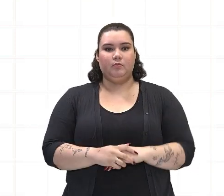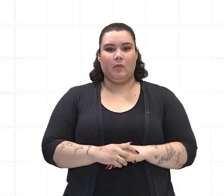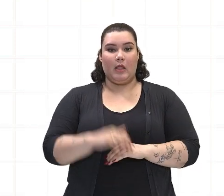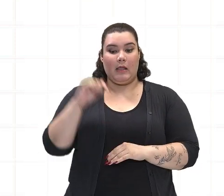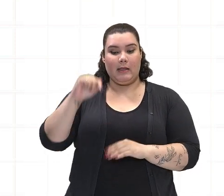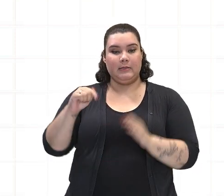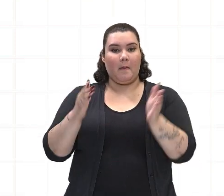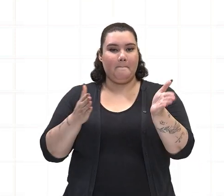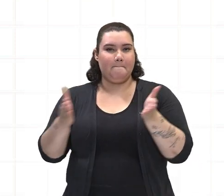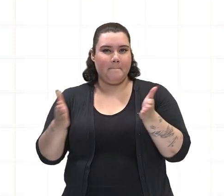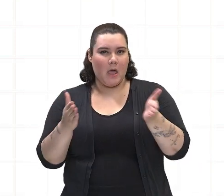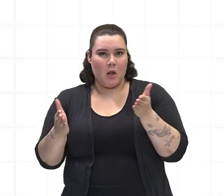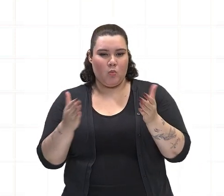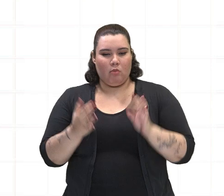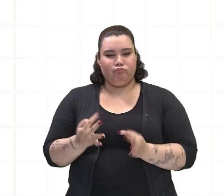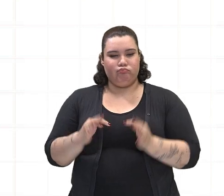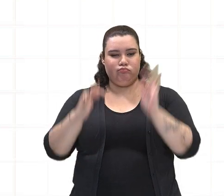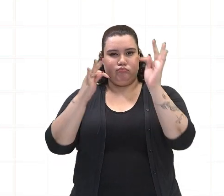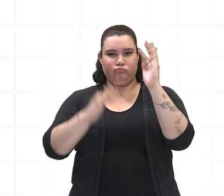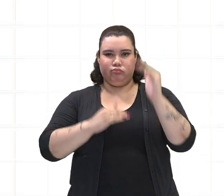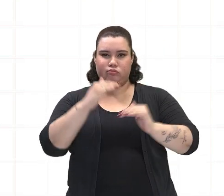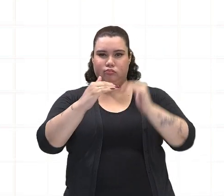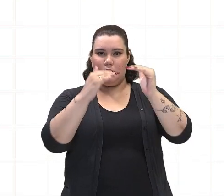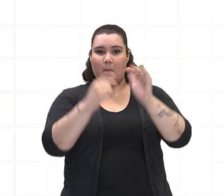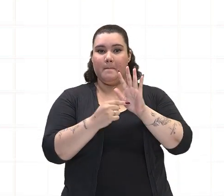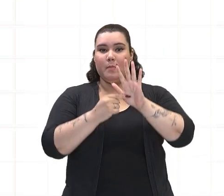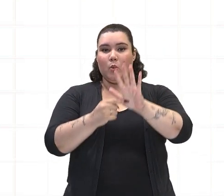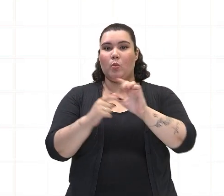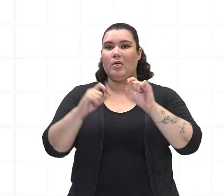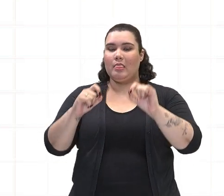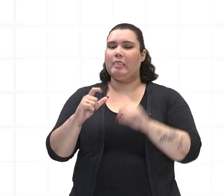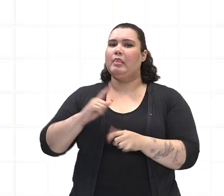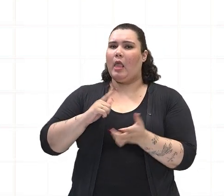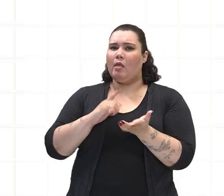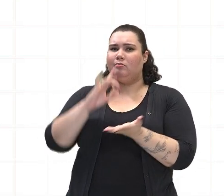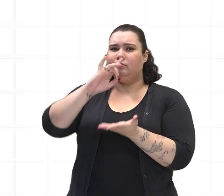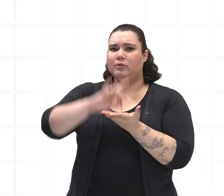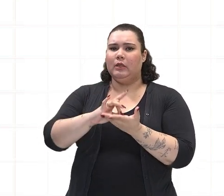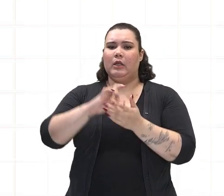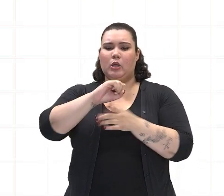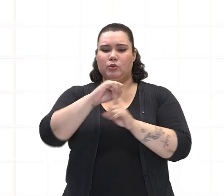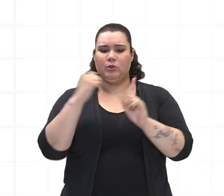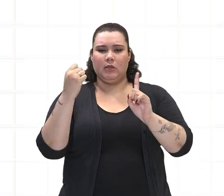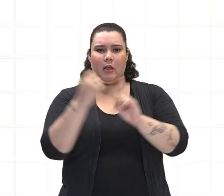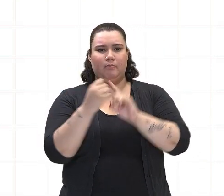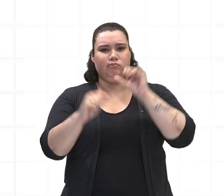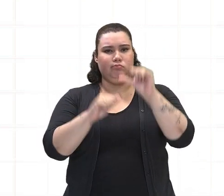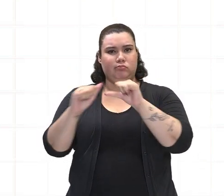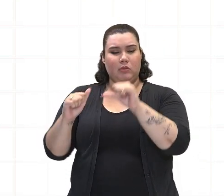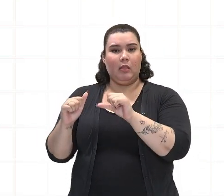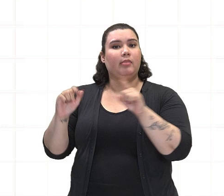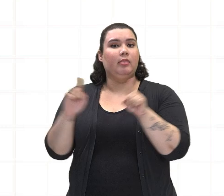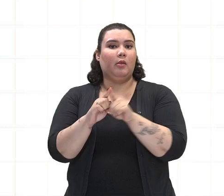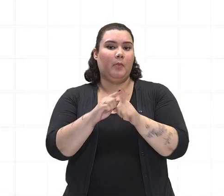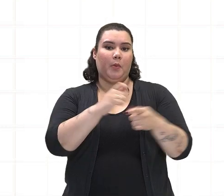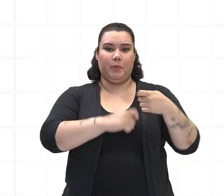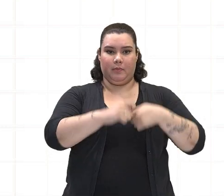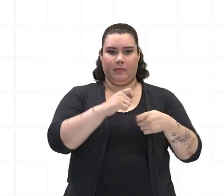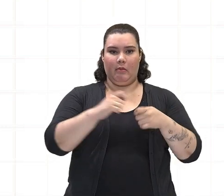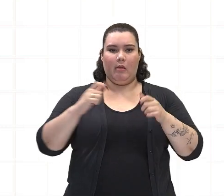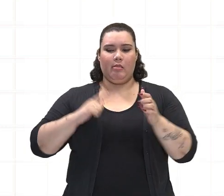era de desenvolvimento tecnológico trouxe transformações profundas na sociedade e na economia, durando até meados de